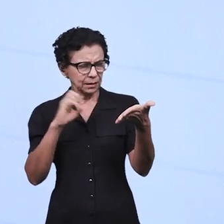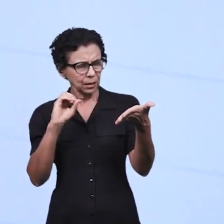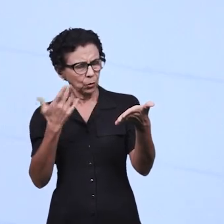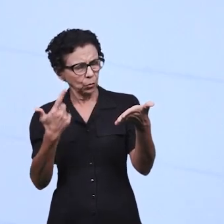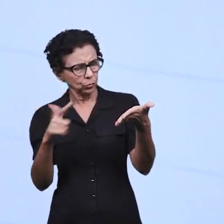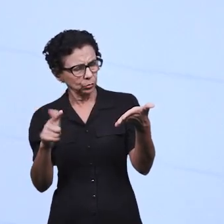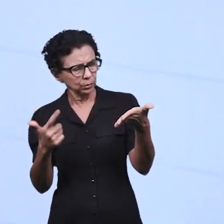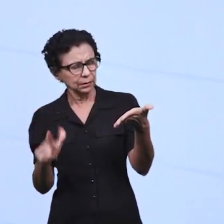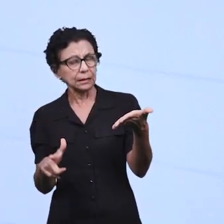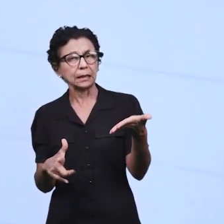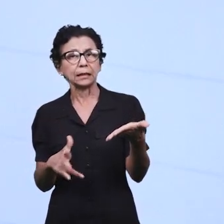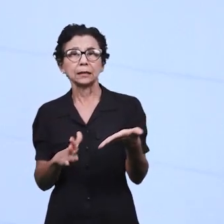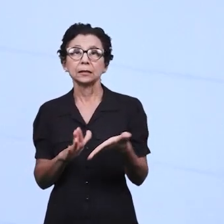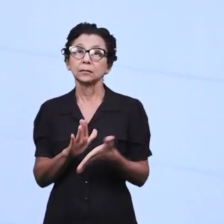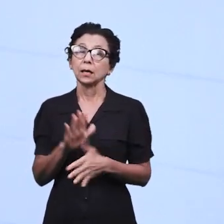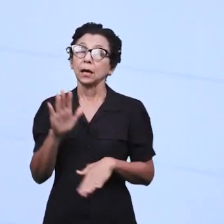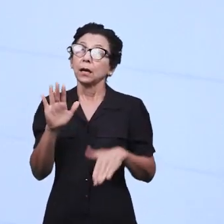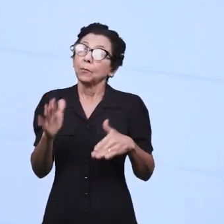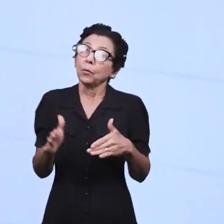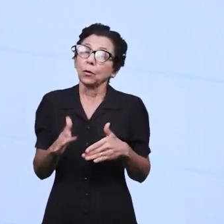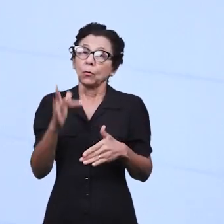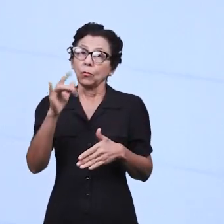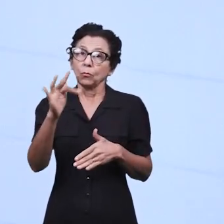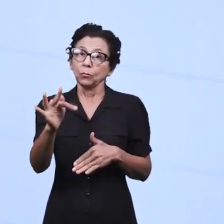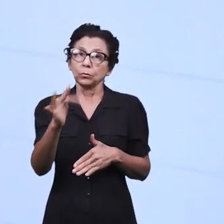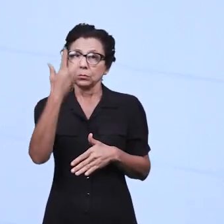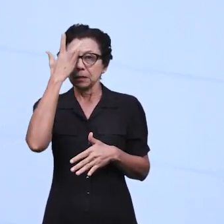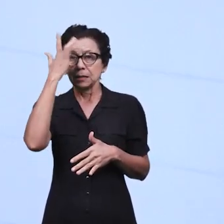amanhã, Talvez amanhã eu possa